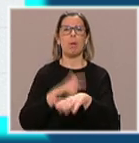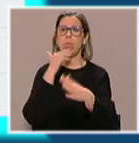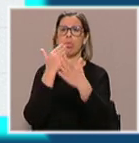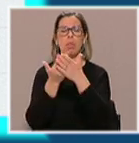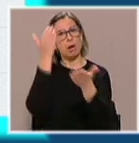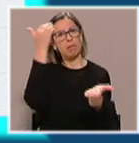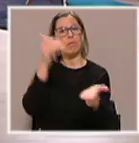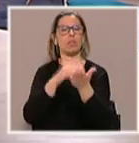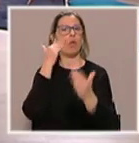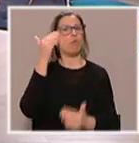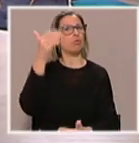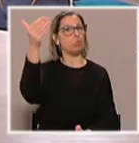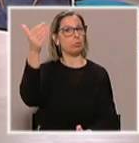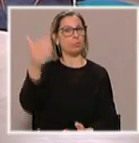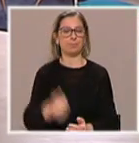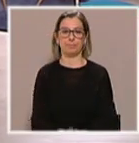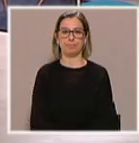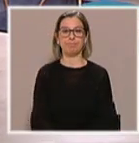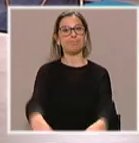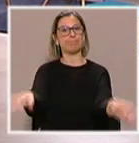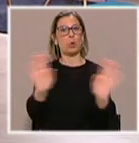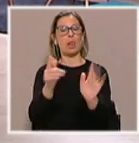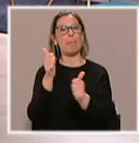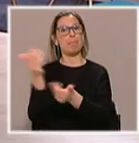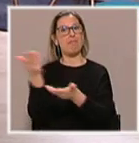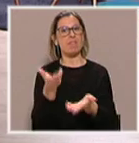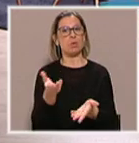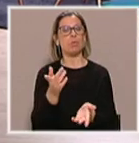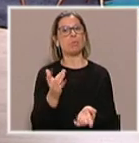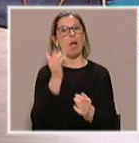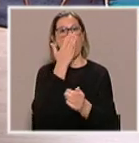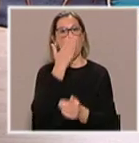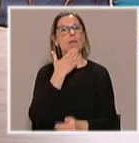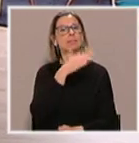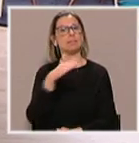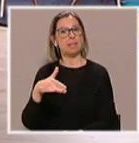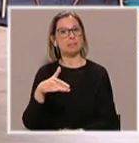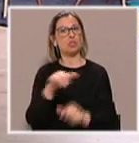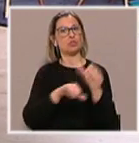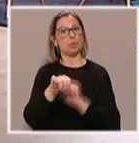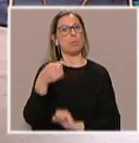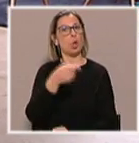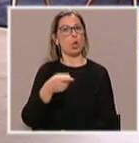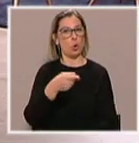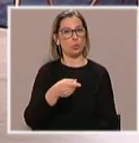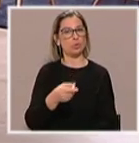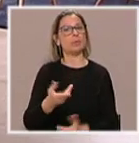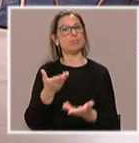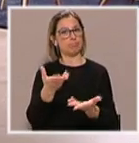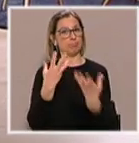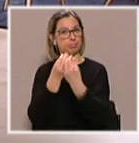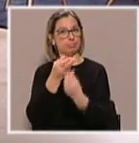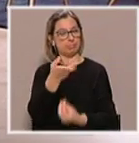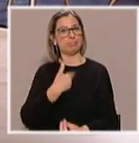Olá, bem-vindos a mais uma aula de Ciências Naturais e Físico-Química do 9º ano. Convosco, mais uma vez, a professora Maria João